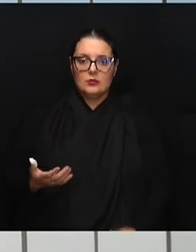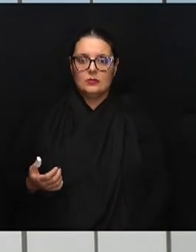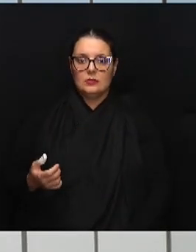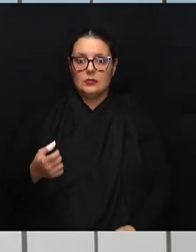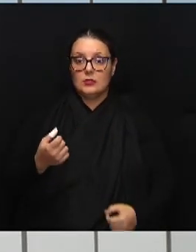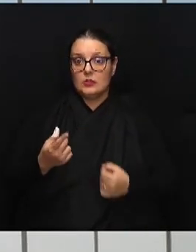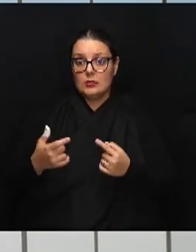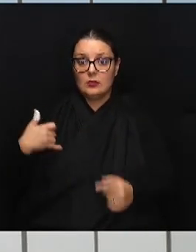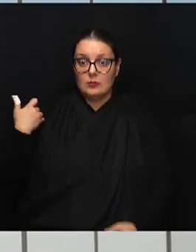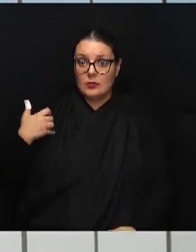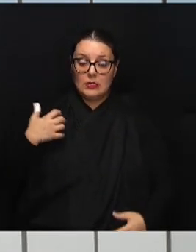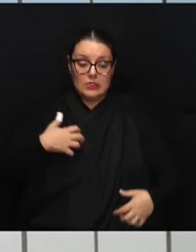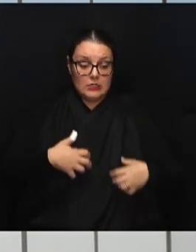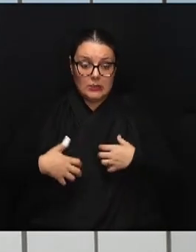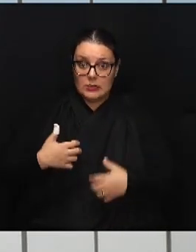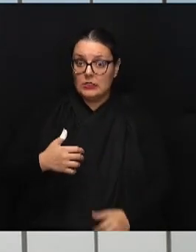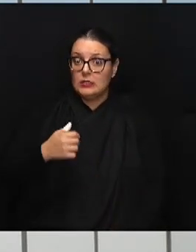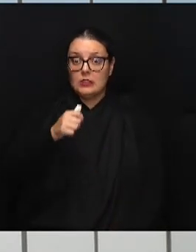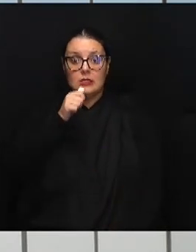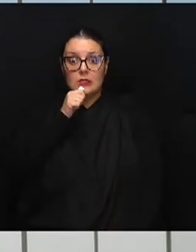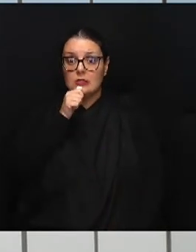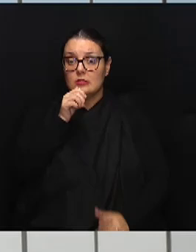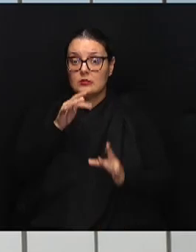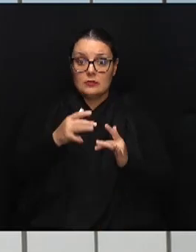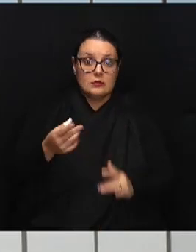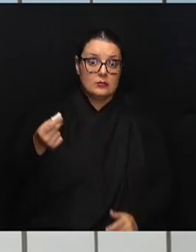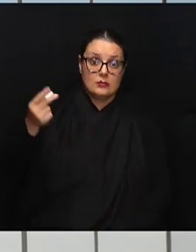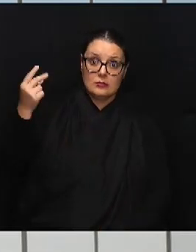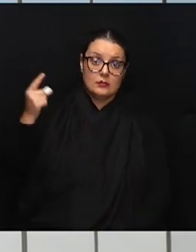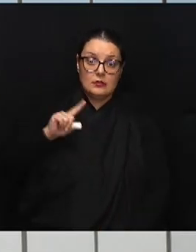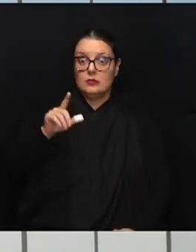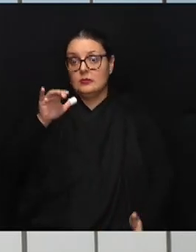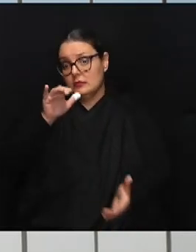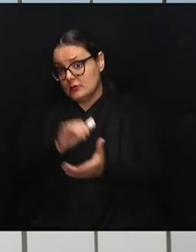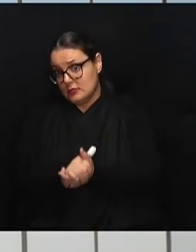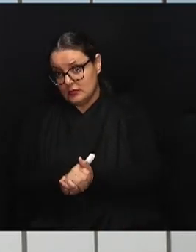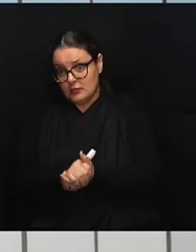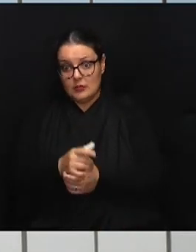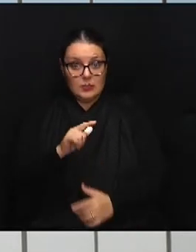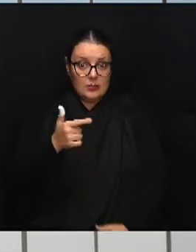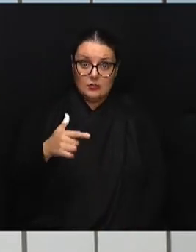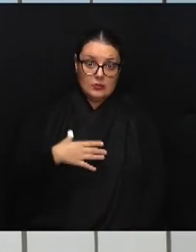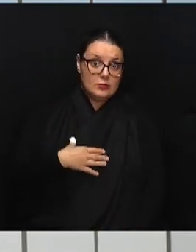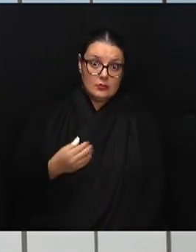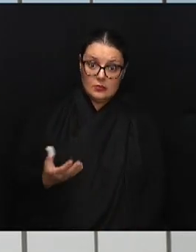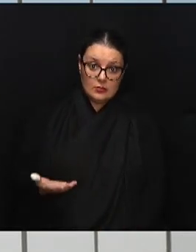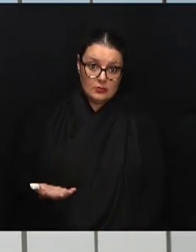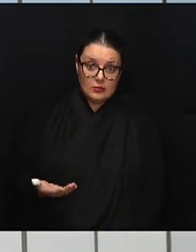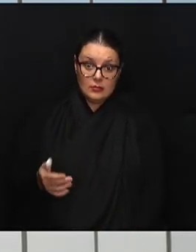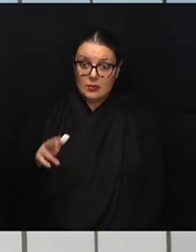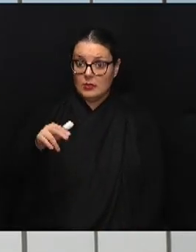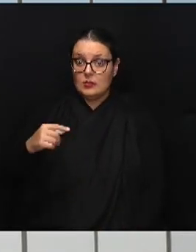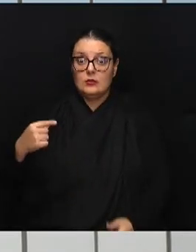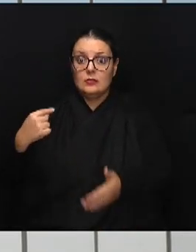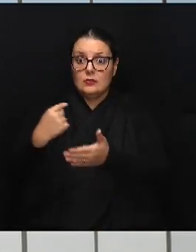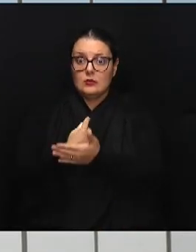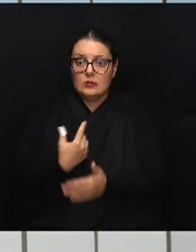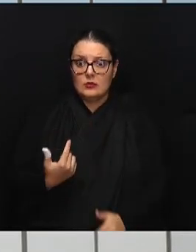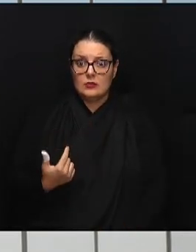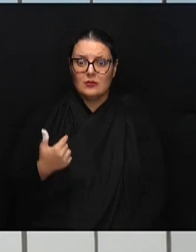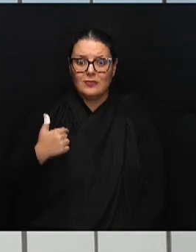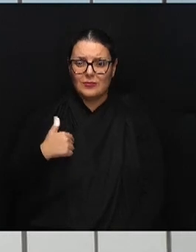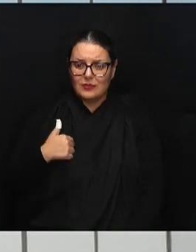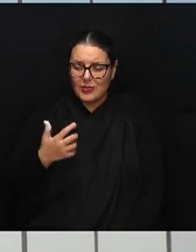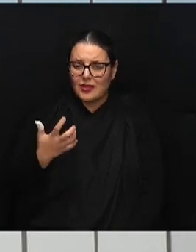desespero, porque ainda não estão namorando há tanto tempo, não vão casar e não vão ter filho, sem nunca se perguntar, mas eu